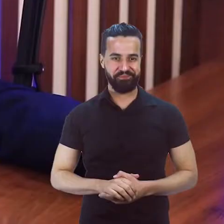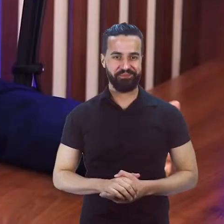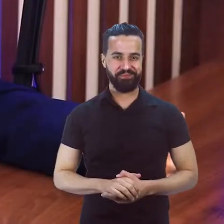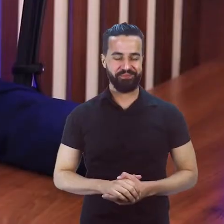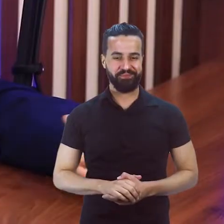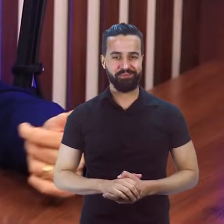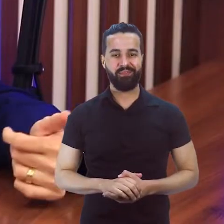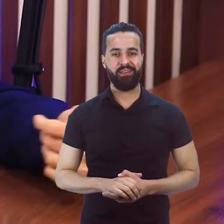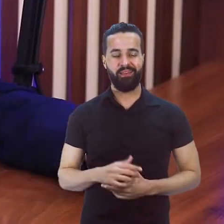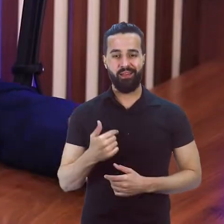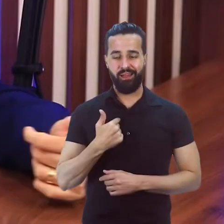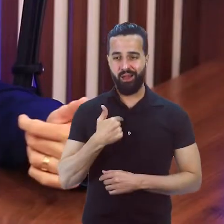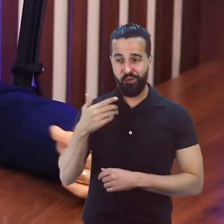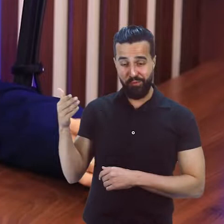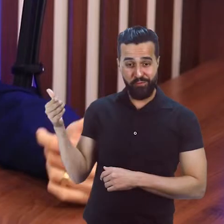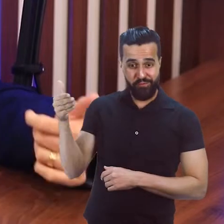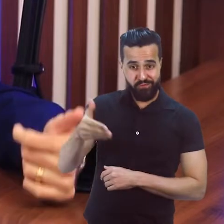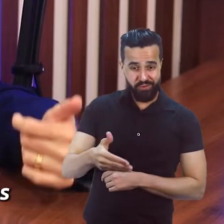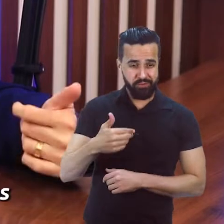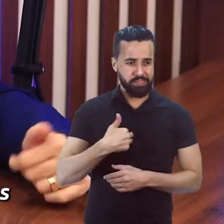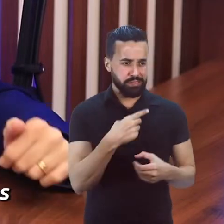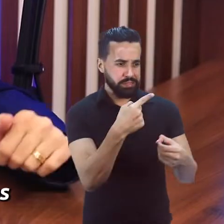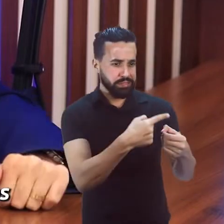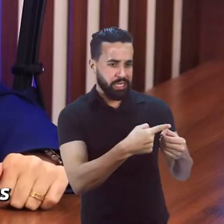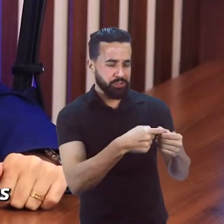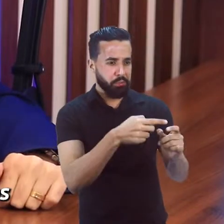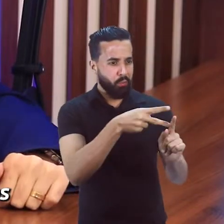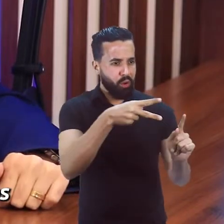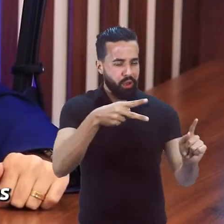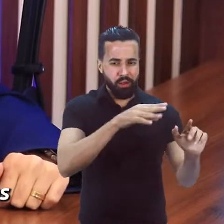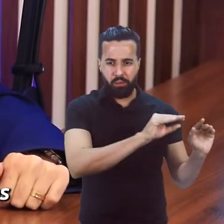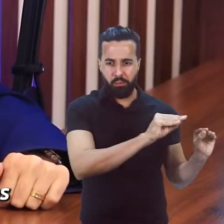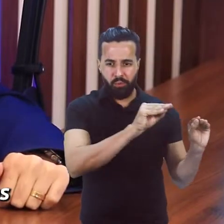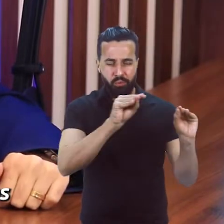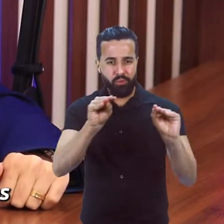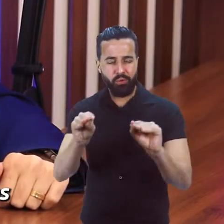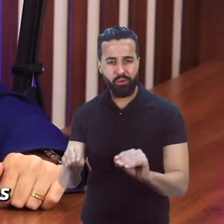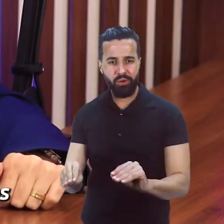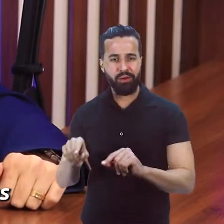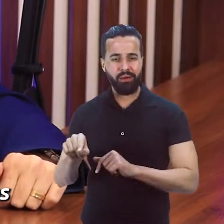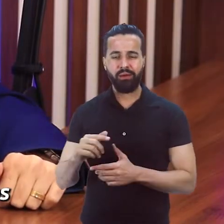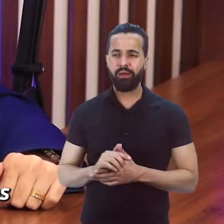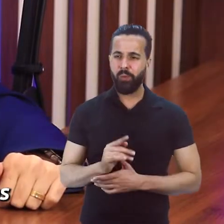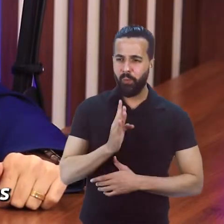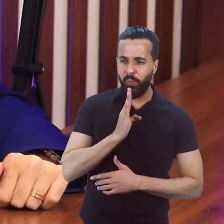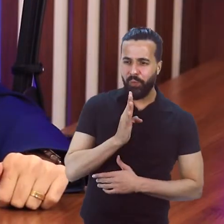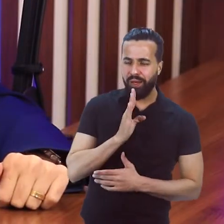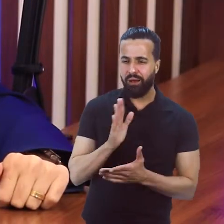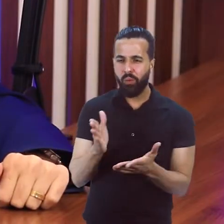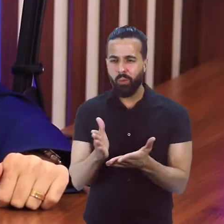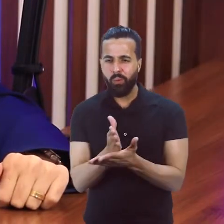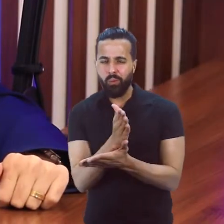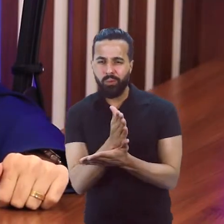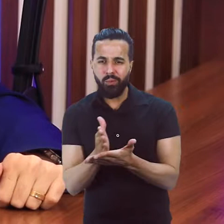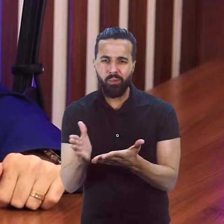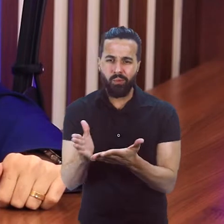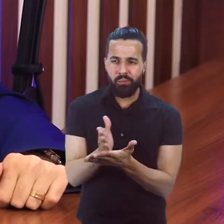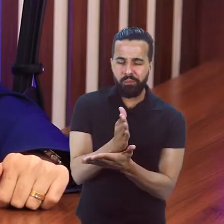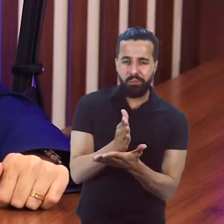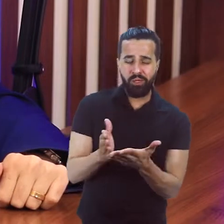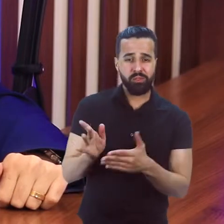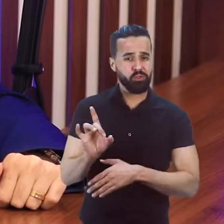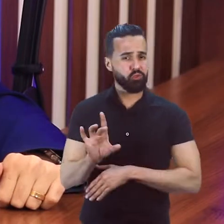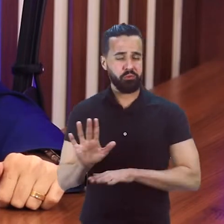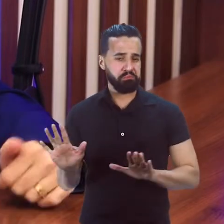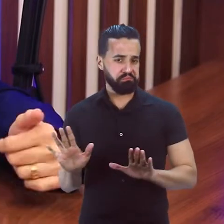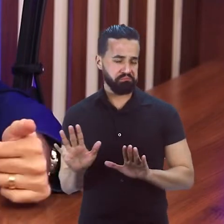Como eu vim para cá, né, do interior, e a gente não tinha aqui... A gente conhecia algumas pessoas, mas não